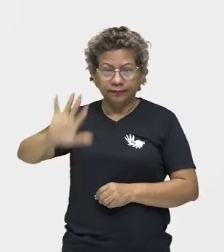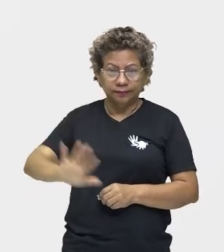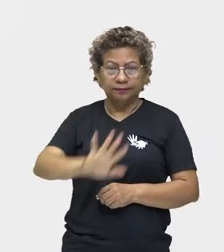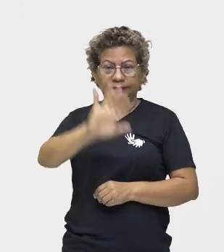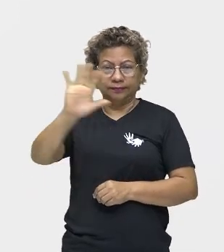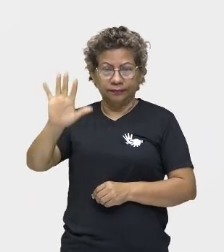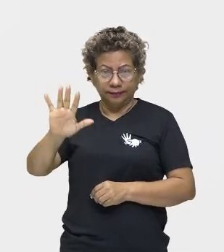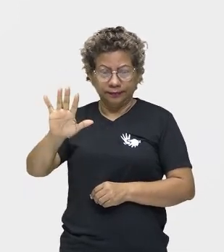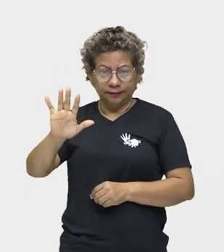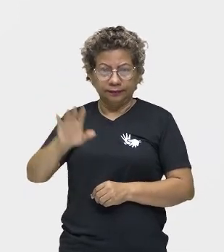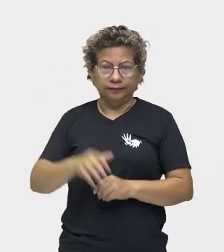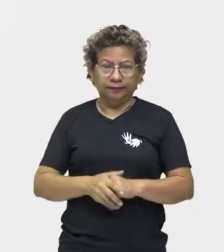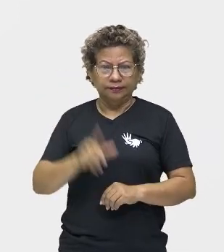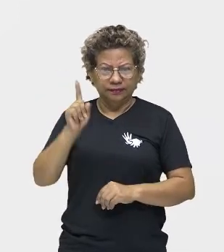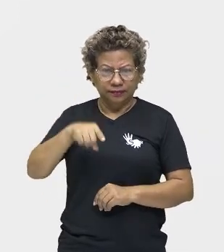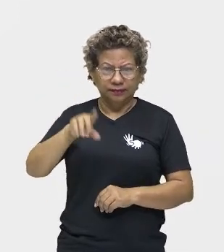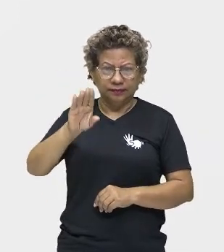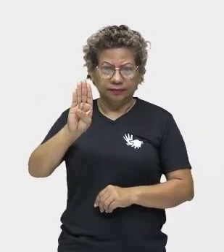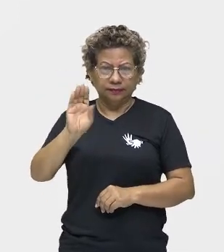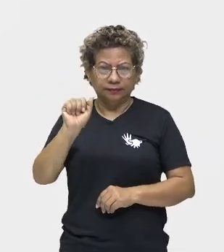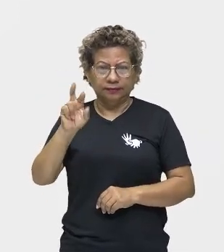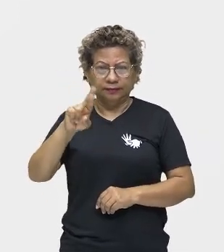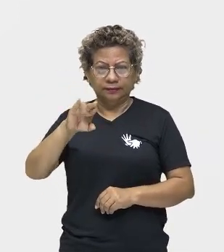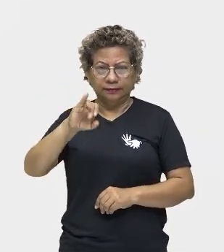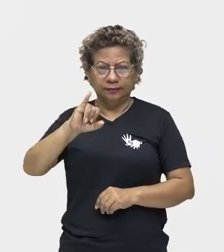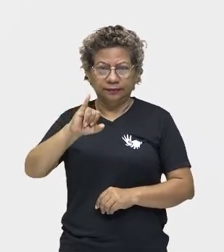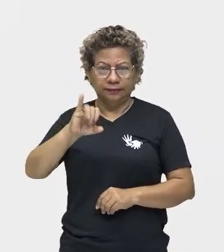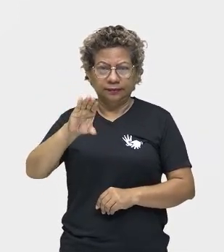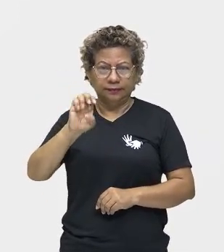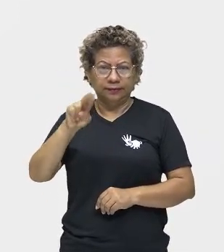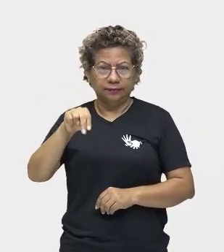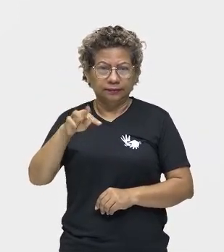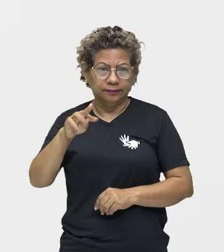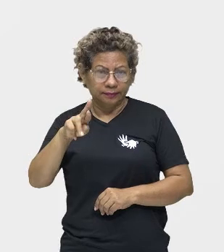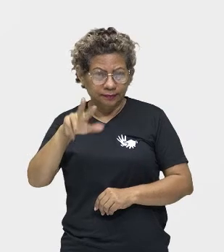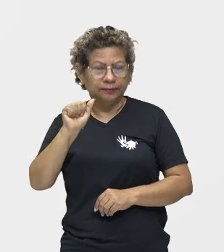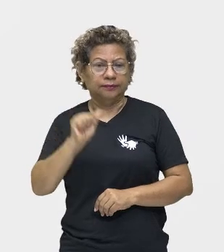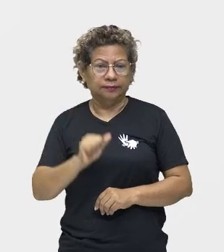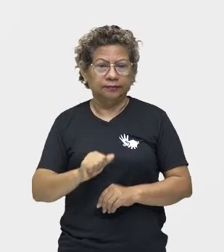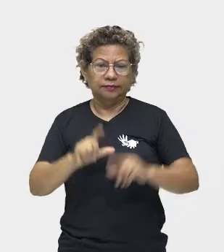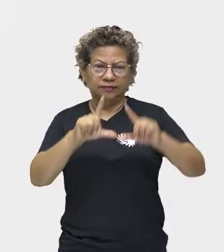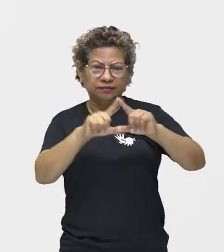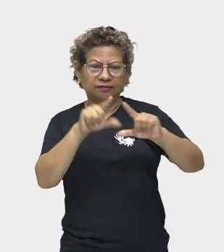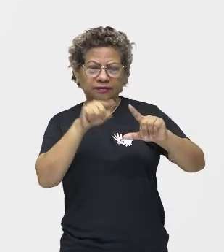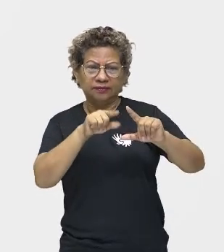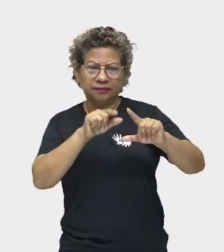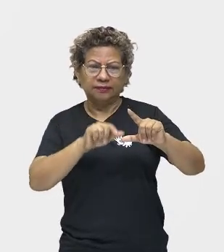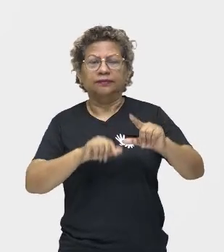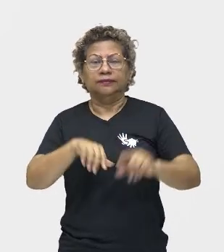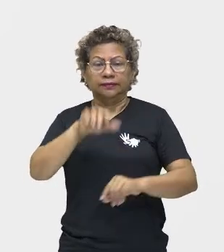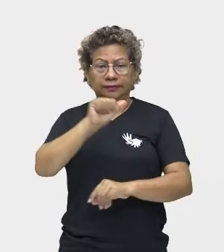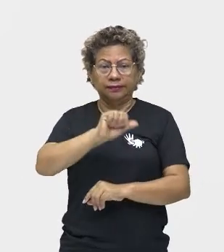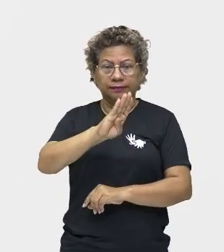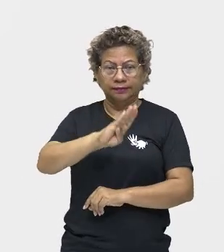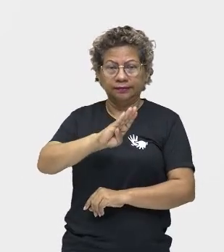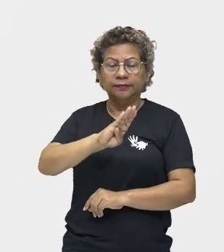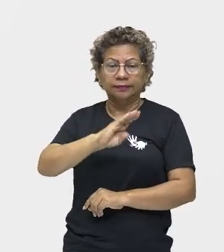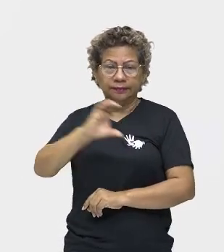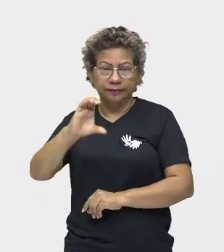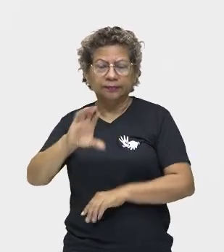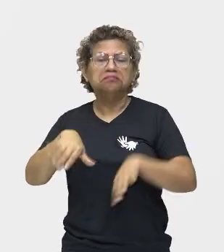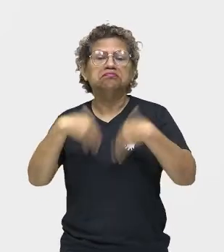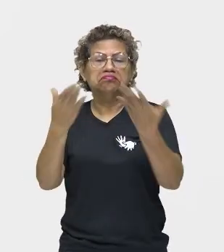ABC e que GD é igual a 3 centímetros, qual o comprimento do segmento CG?